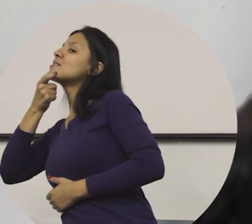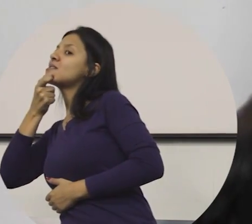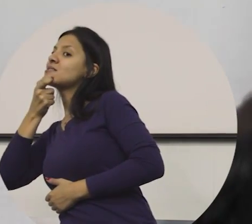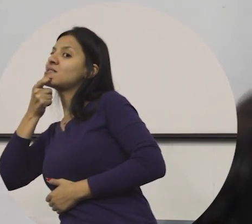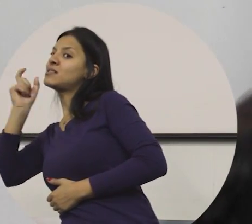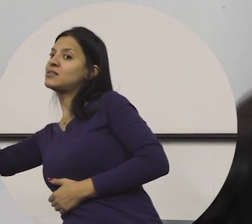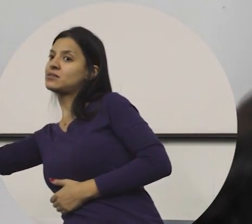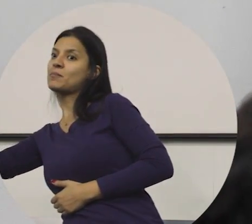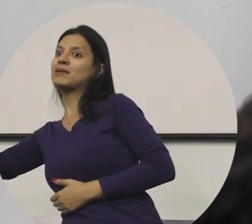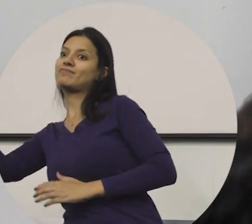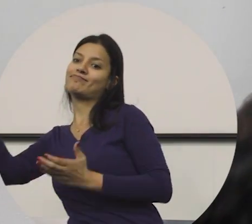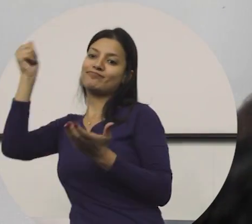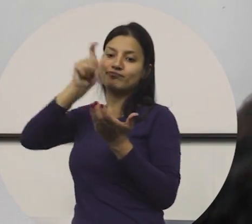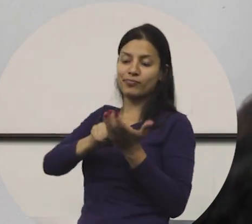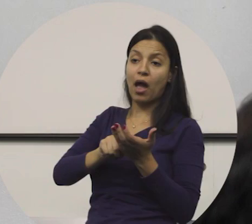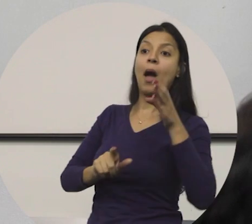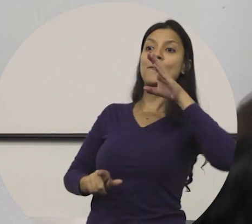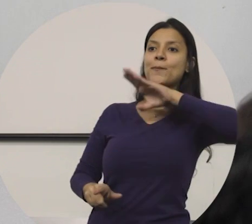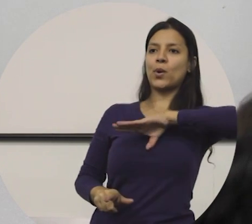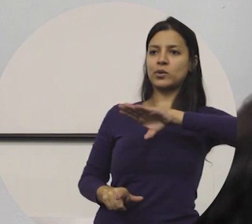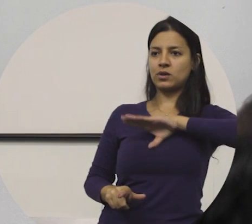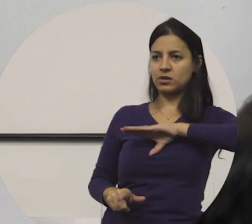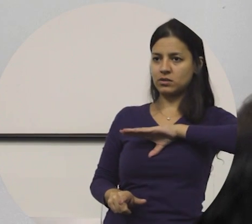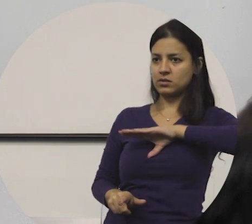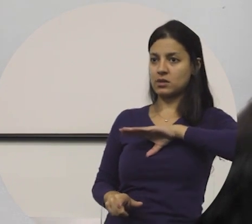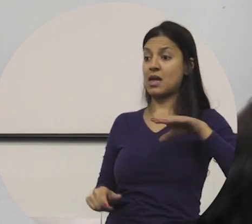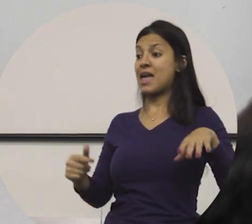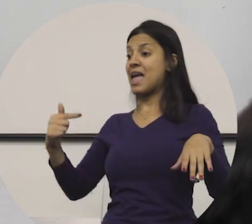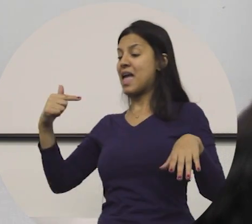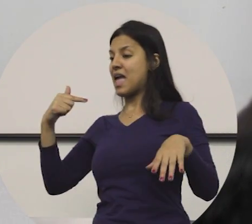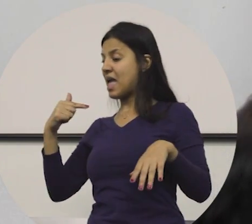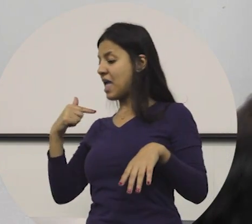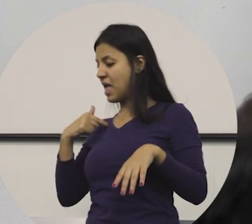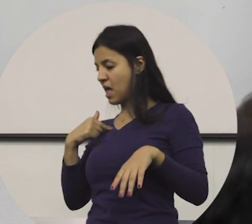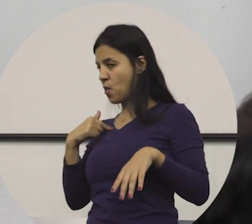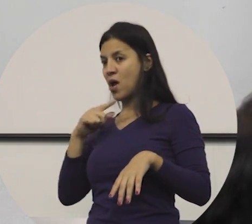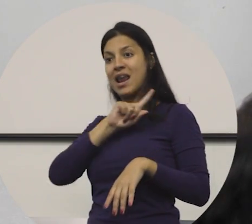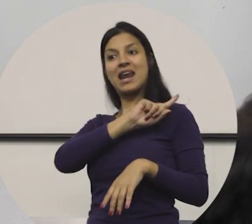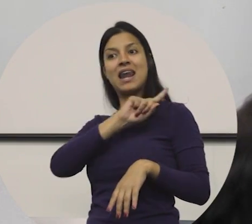sentido. Eu não saber.